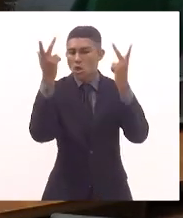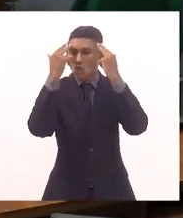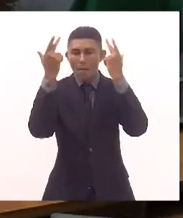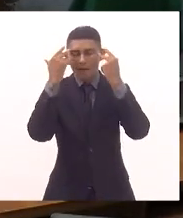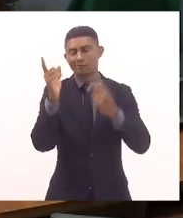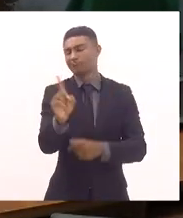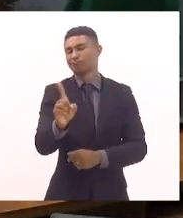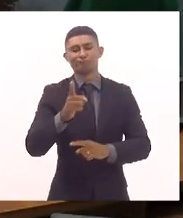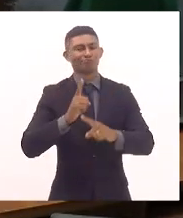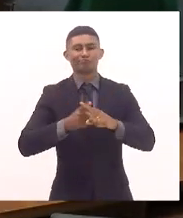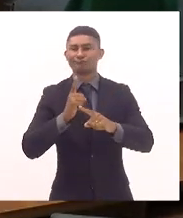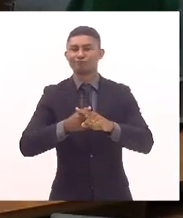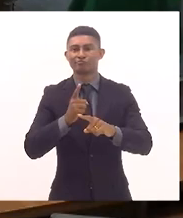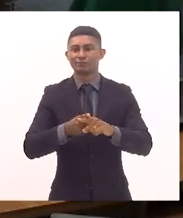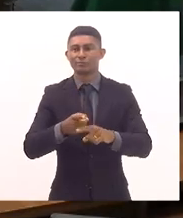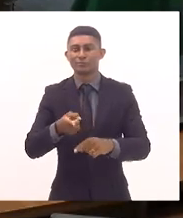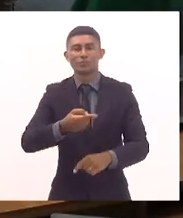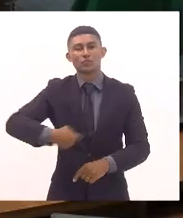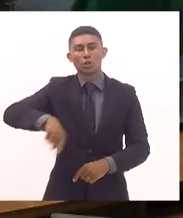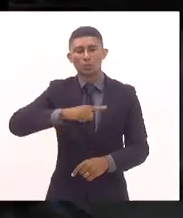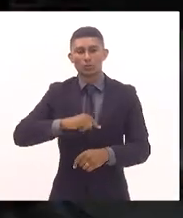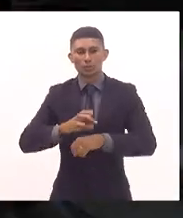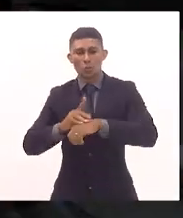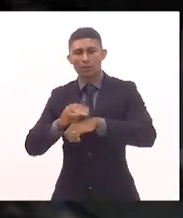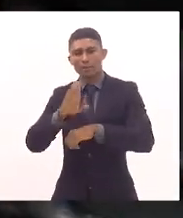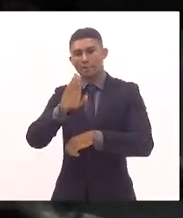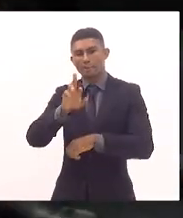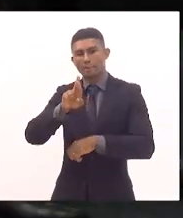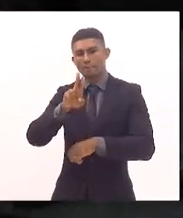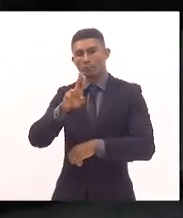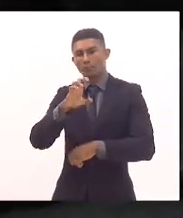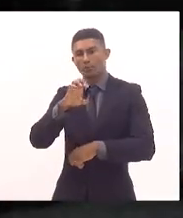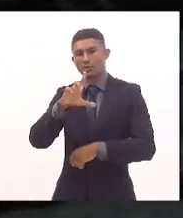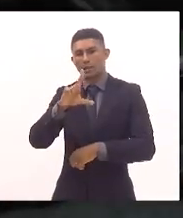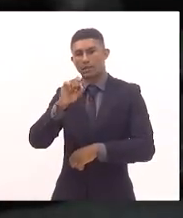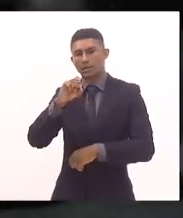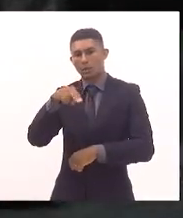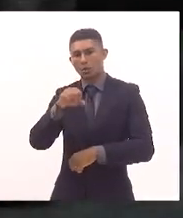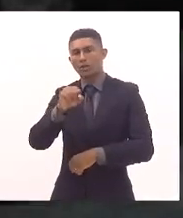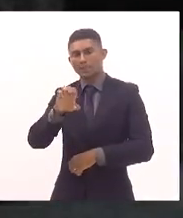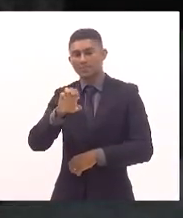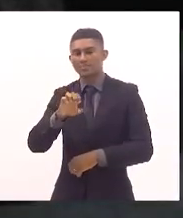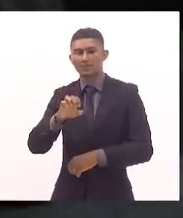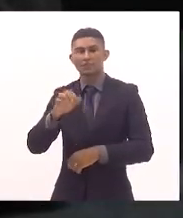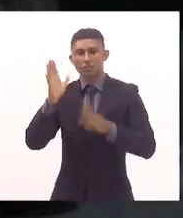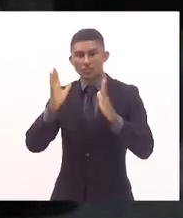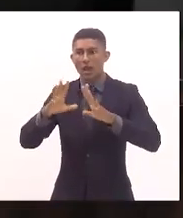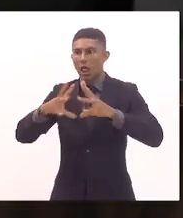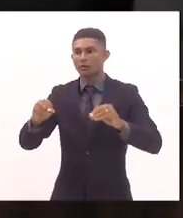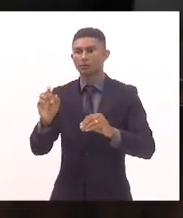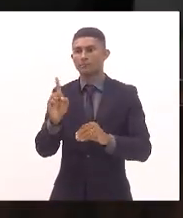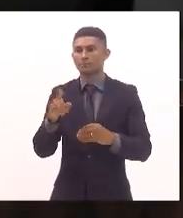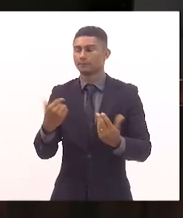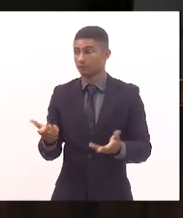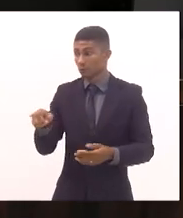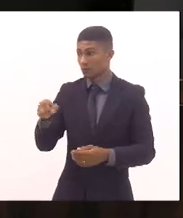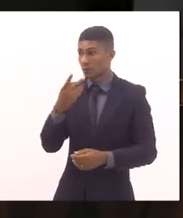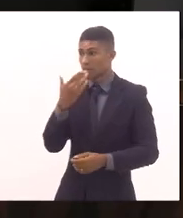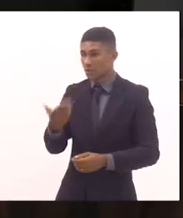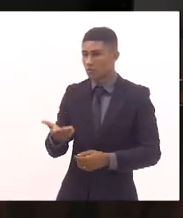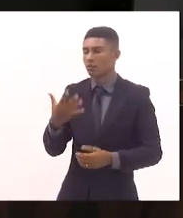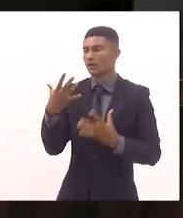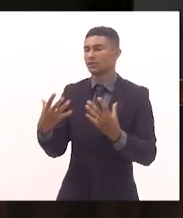não vencemos a brucelose. Então, estou remetendo a CCJ para tentar salvar o projeto. Presidência, defere o pedido de Vossa